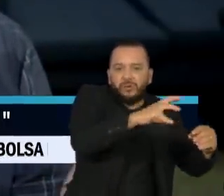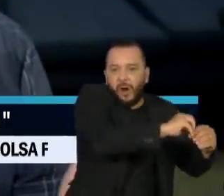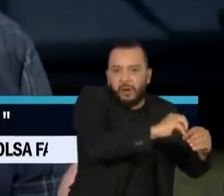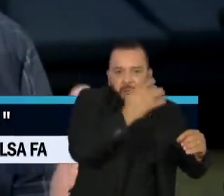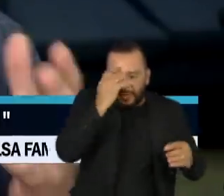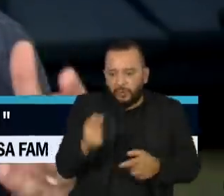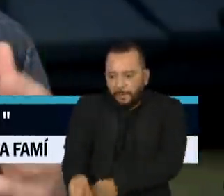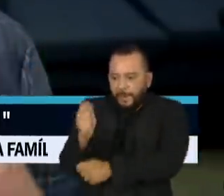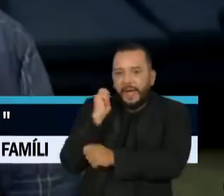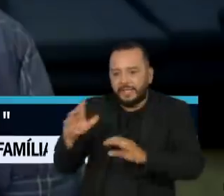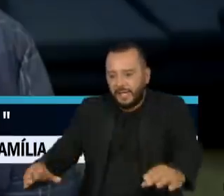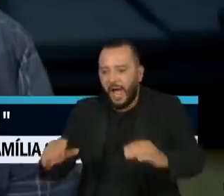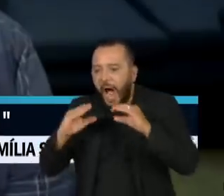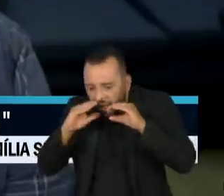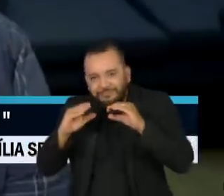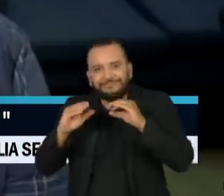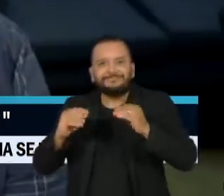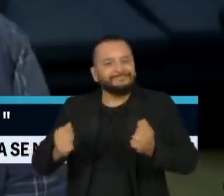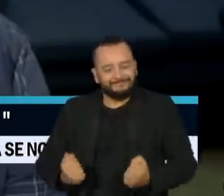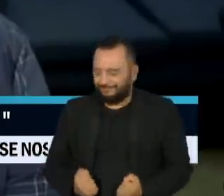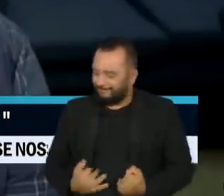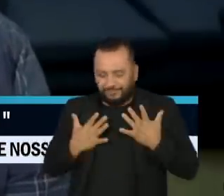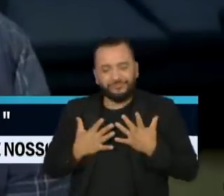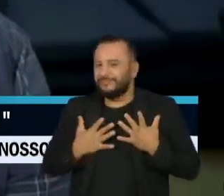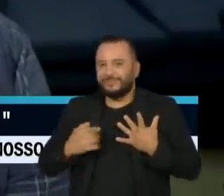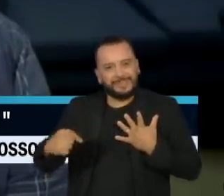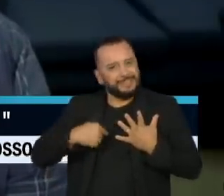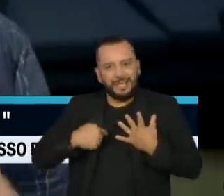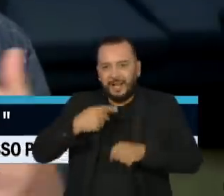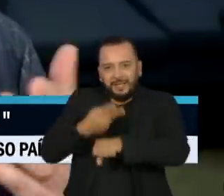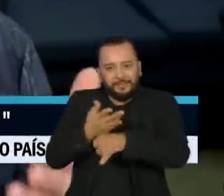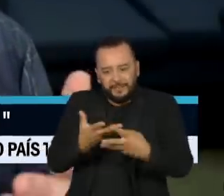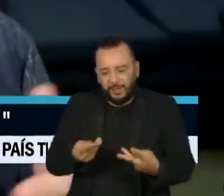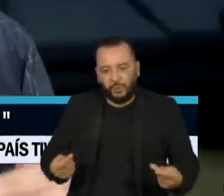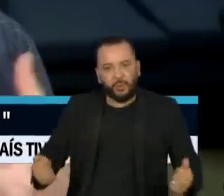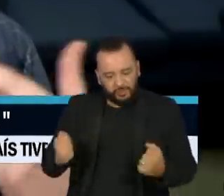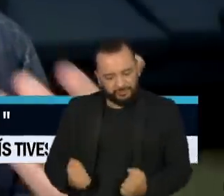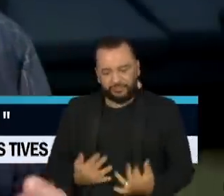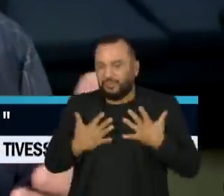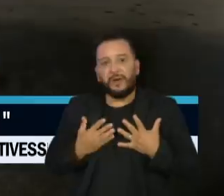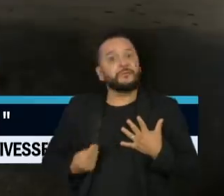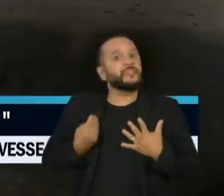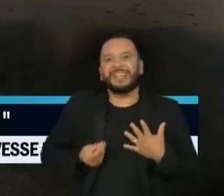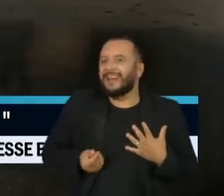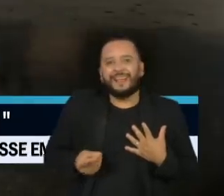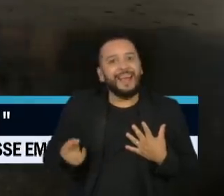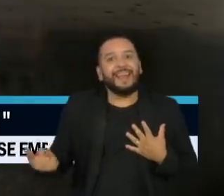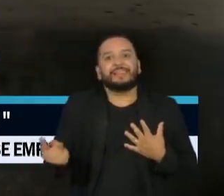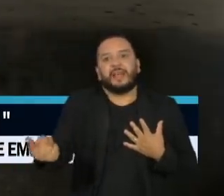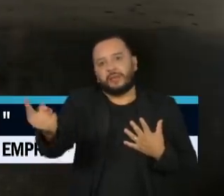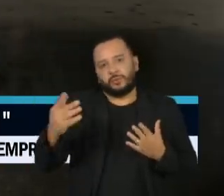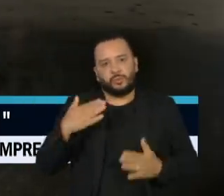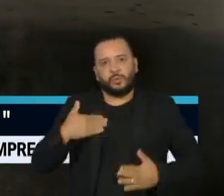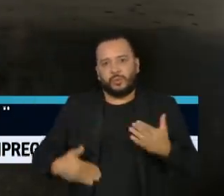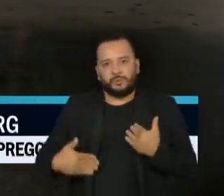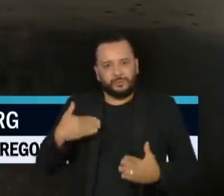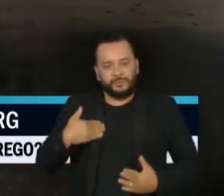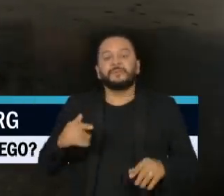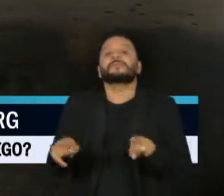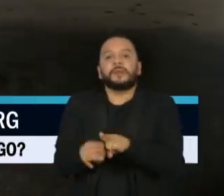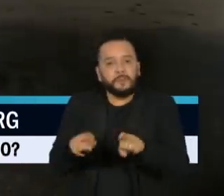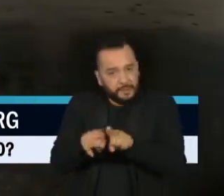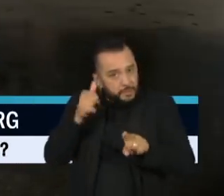algumas aldeias. E essas pessoas vão viver o resto da vida com esse mercúrio acumulado no corpo, e no caso das grávidas, quando elas dão de amamentar para o